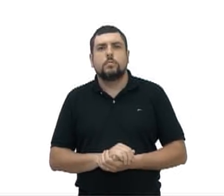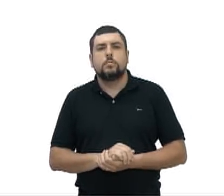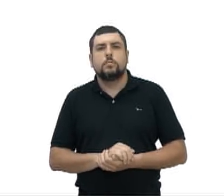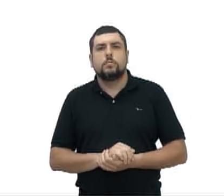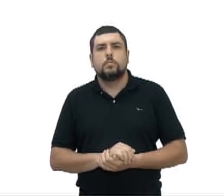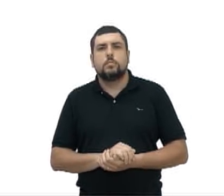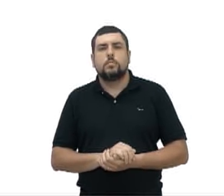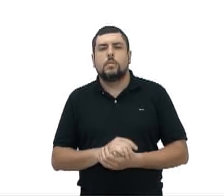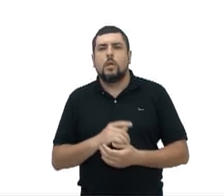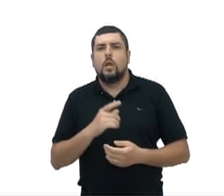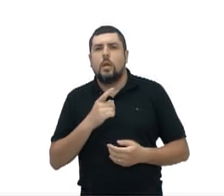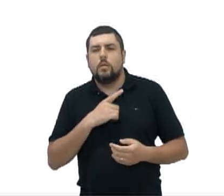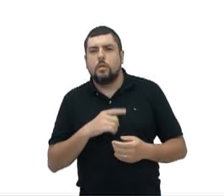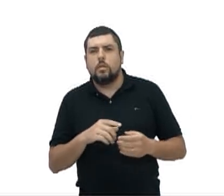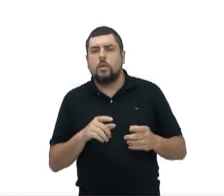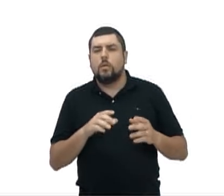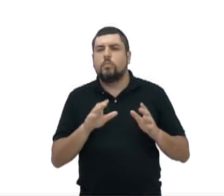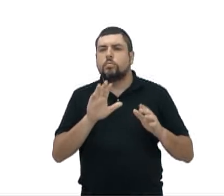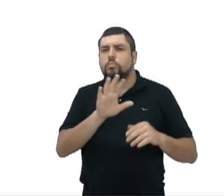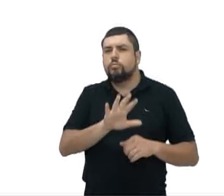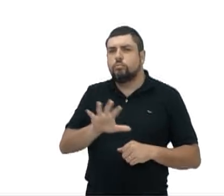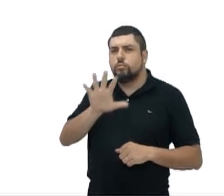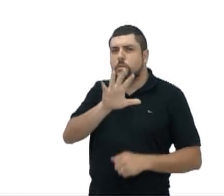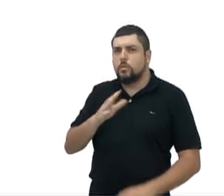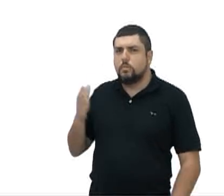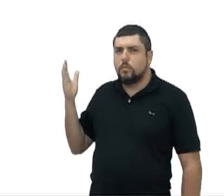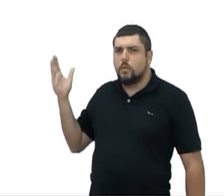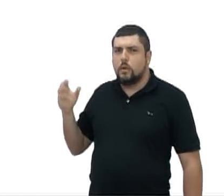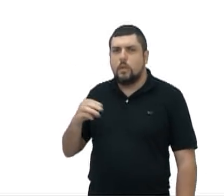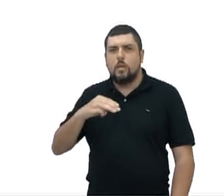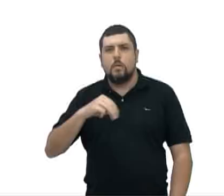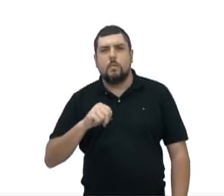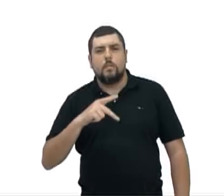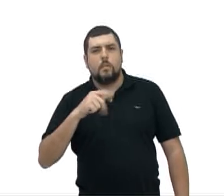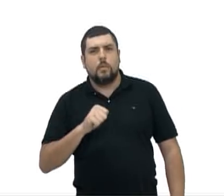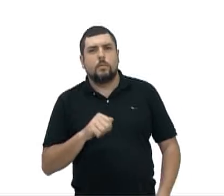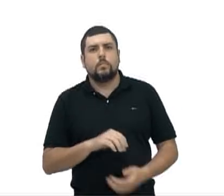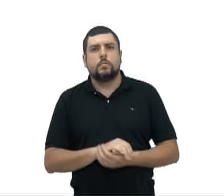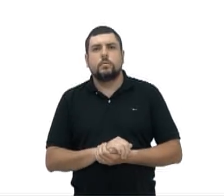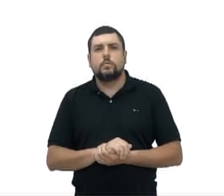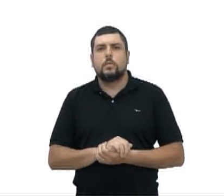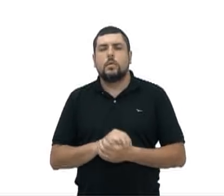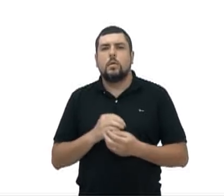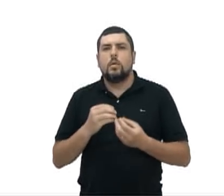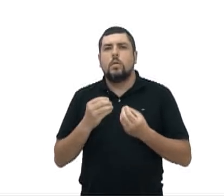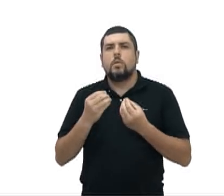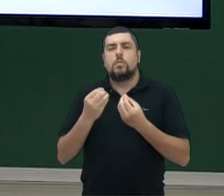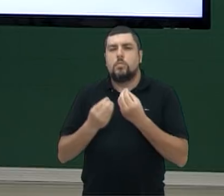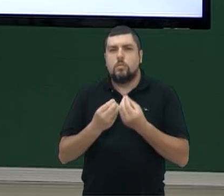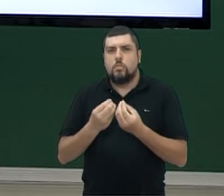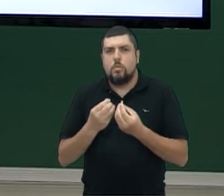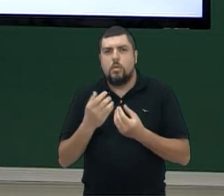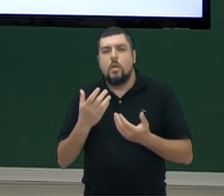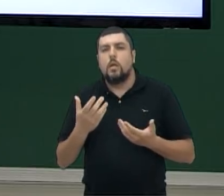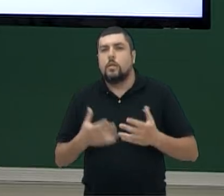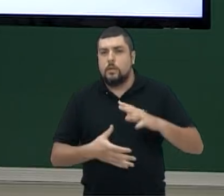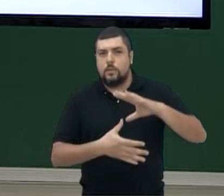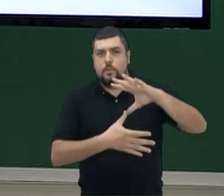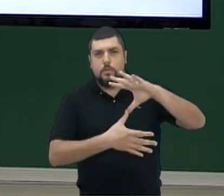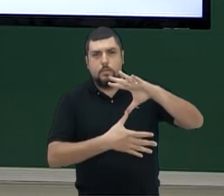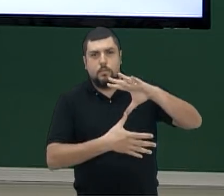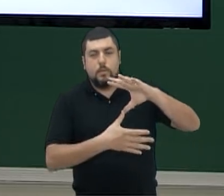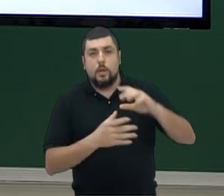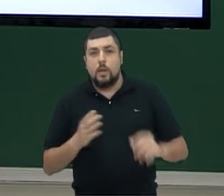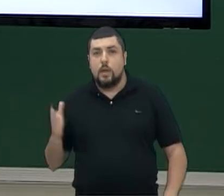apresenta para você as formas de relevo do continente americano. E é importante destacar que esse tipo